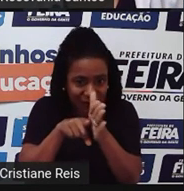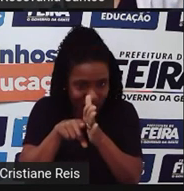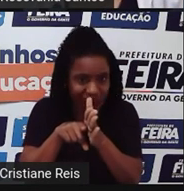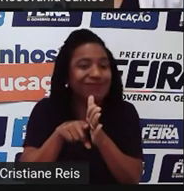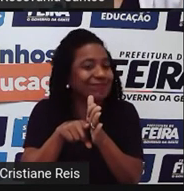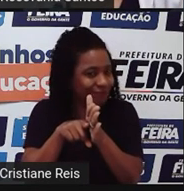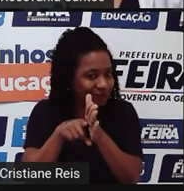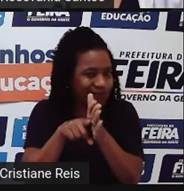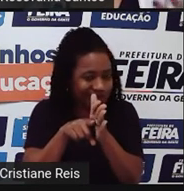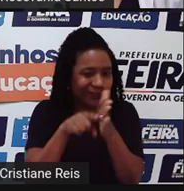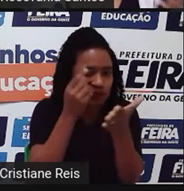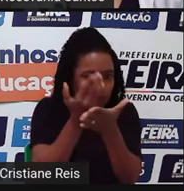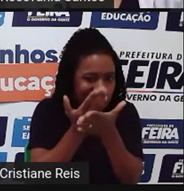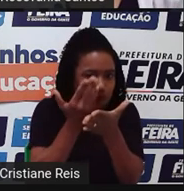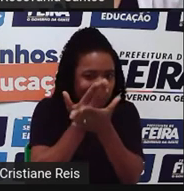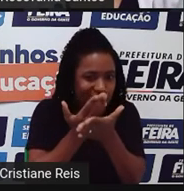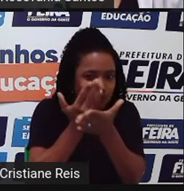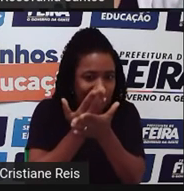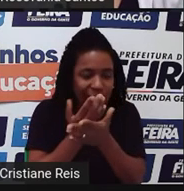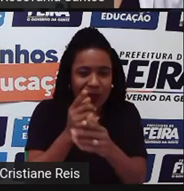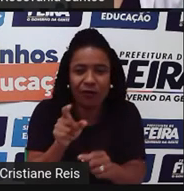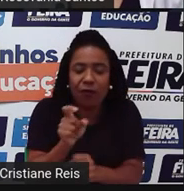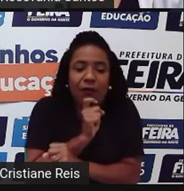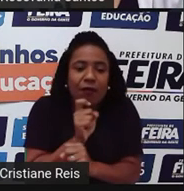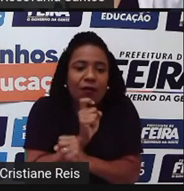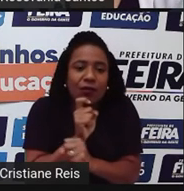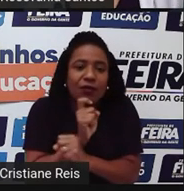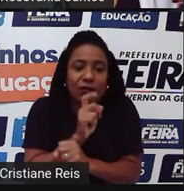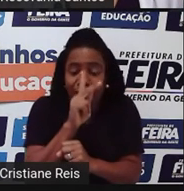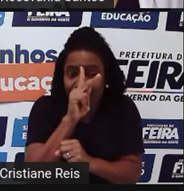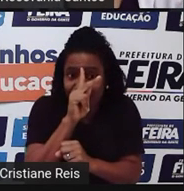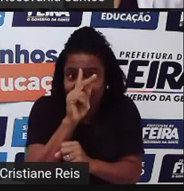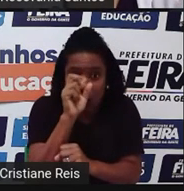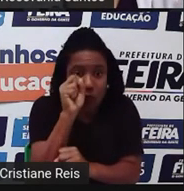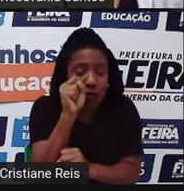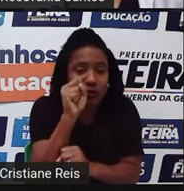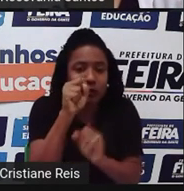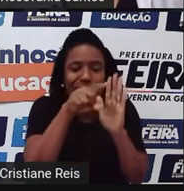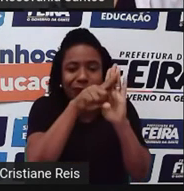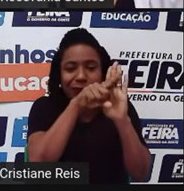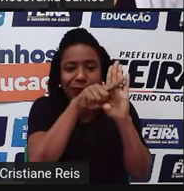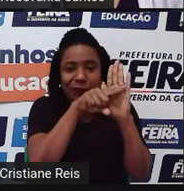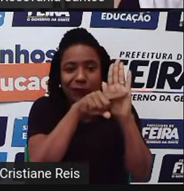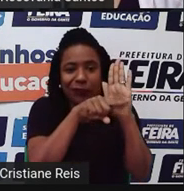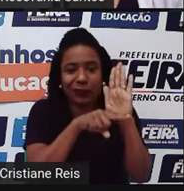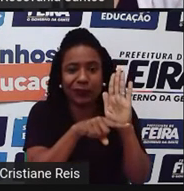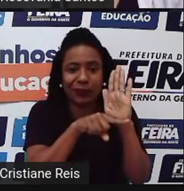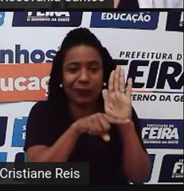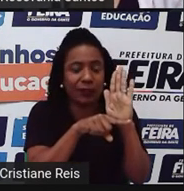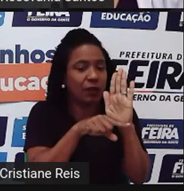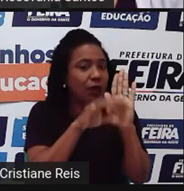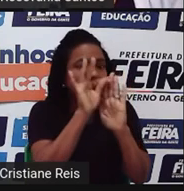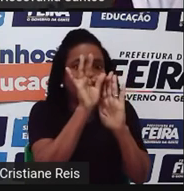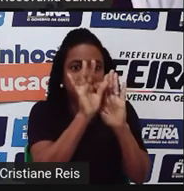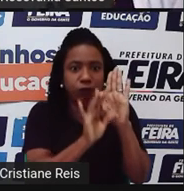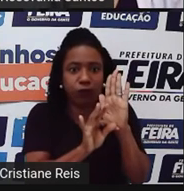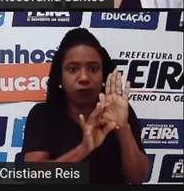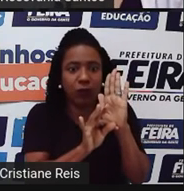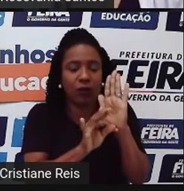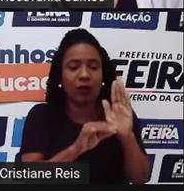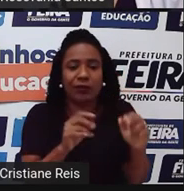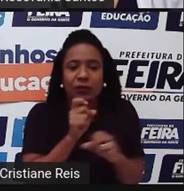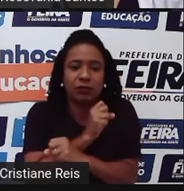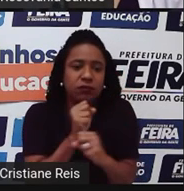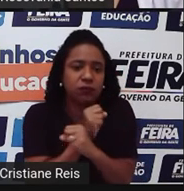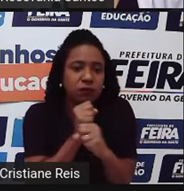climas, né, das temperaturas severas que a gente tem lá, baixa muito a temperatura e não tem condições nenhuma de